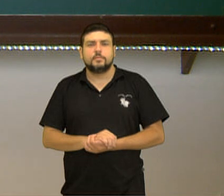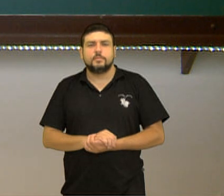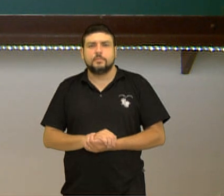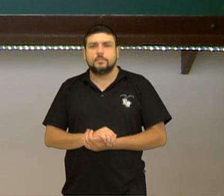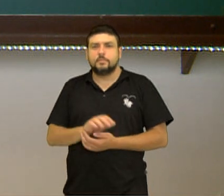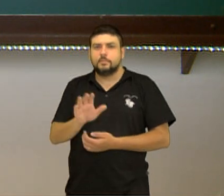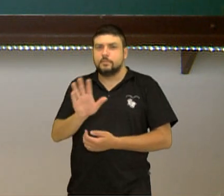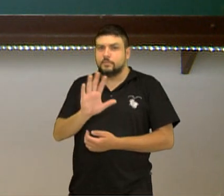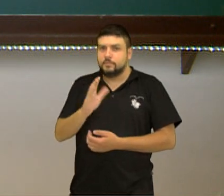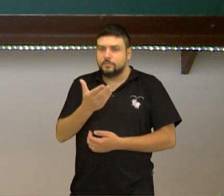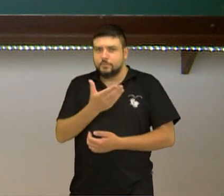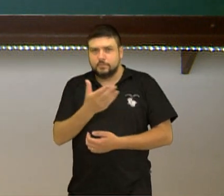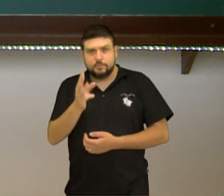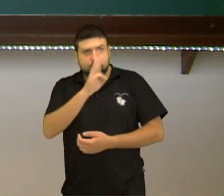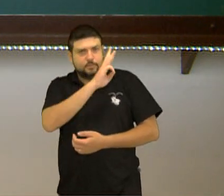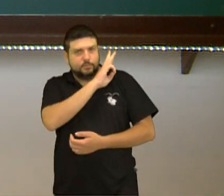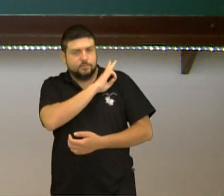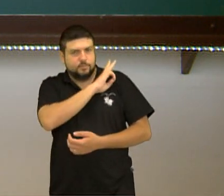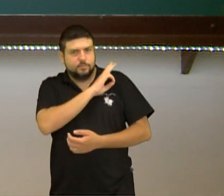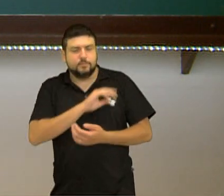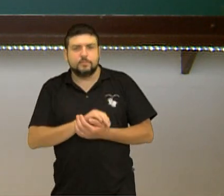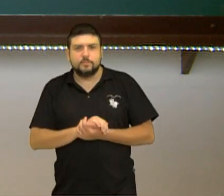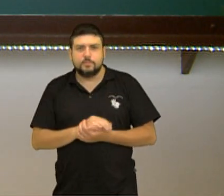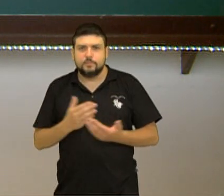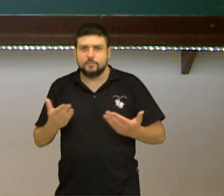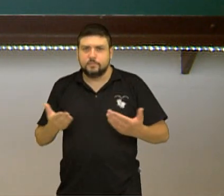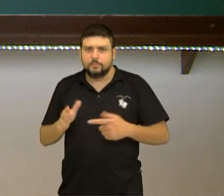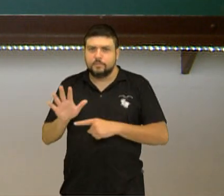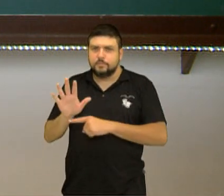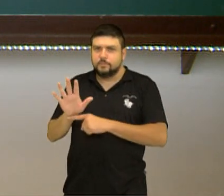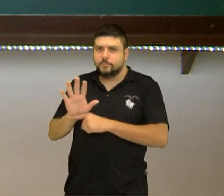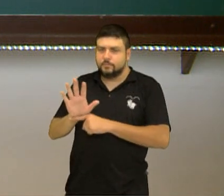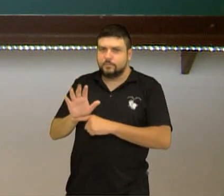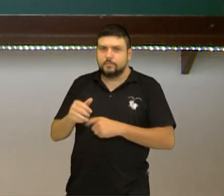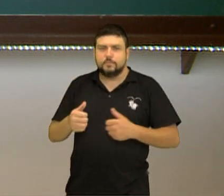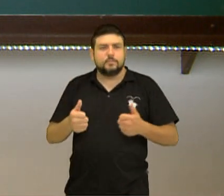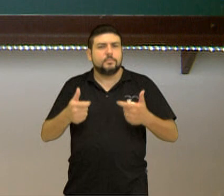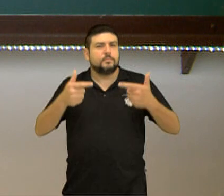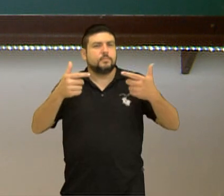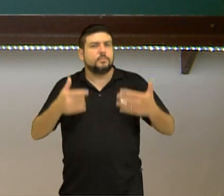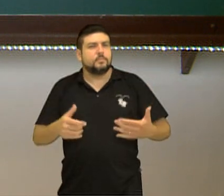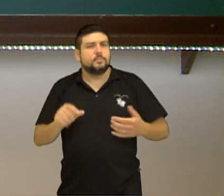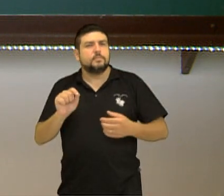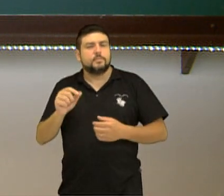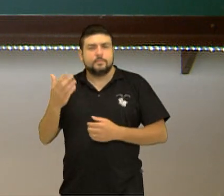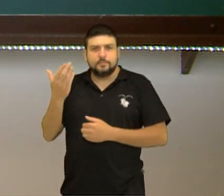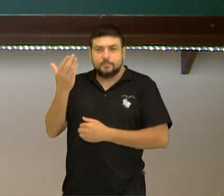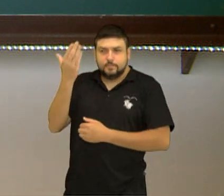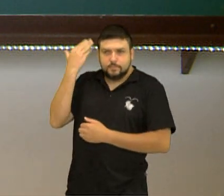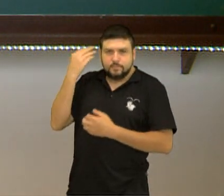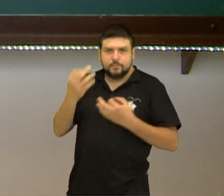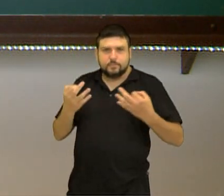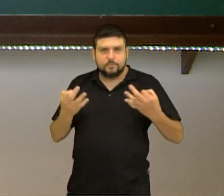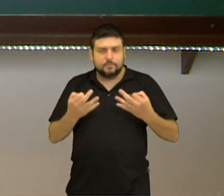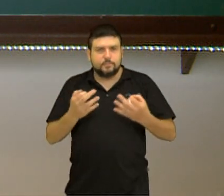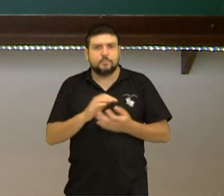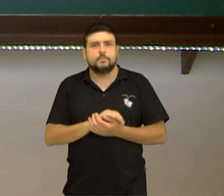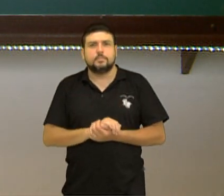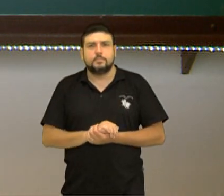Olá, estudante da terceira série. Neste vídeo, nós vamos falar um pouco sobre o uso do passado perfeito. Vejam comigo